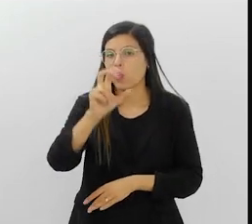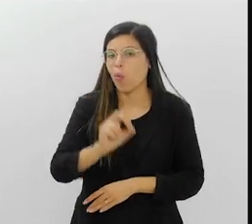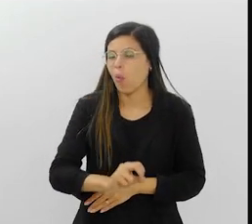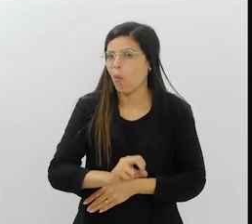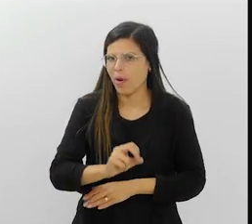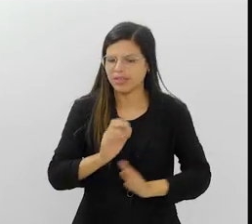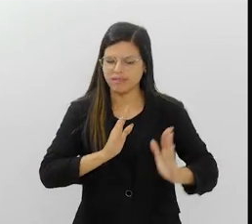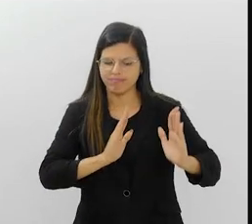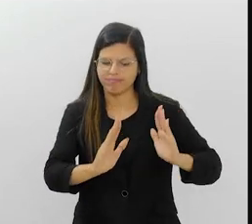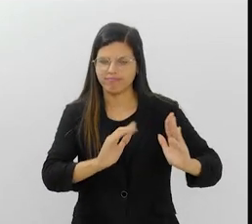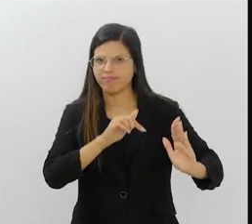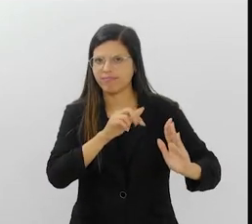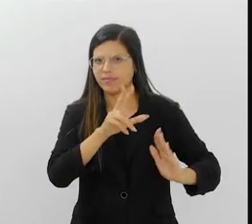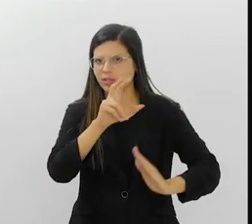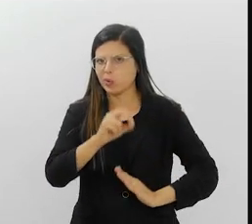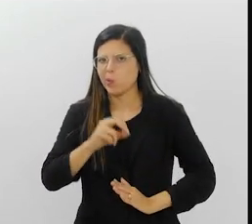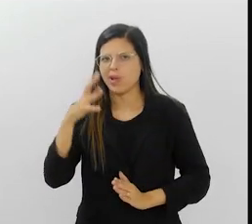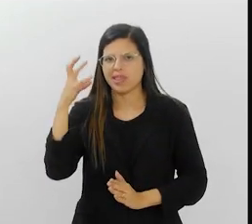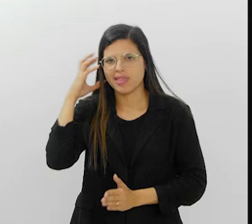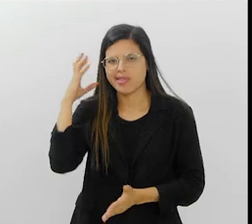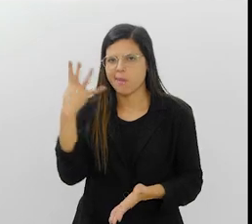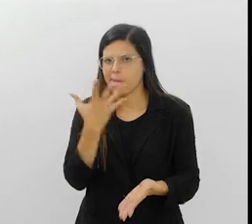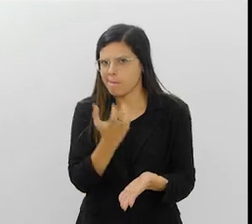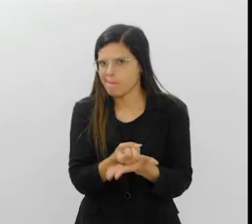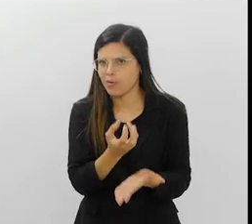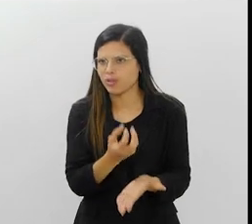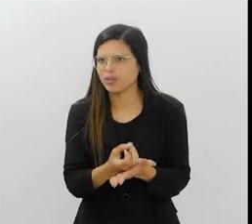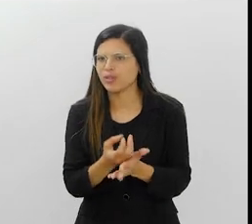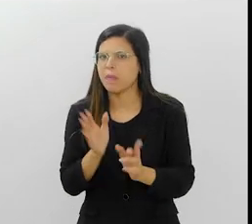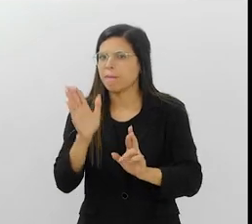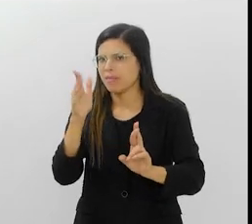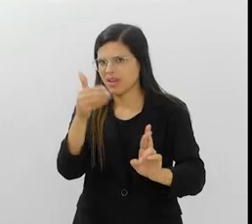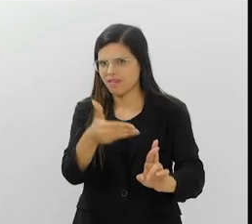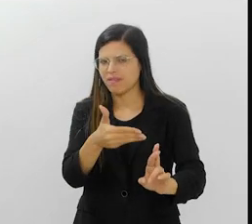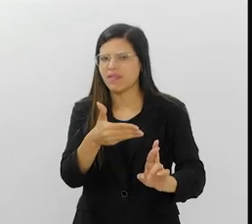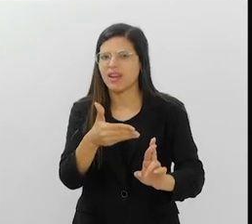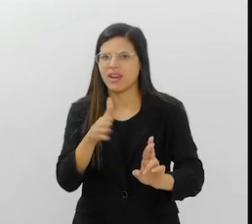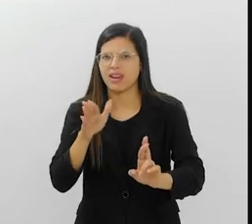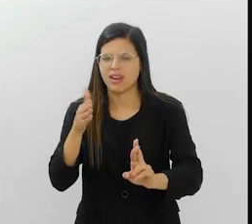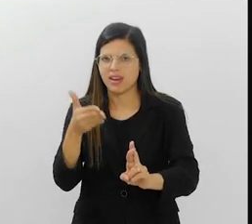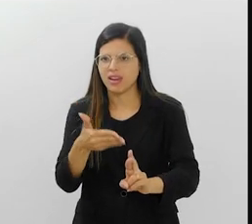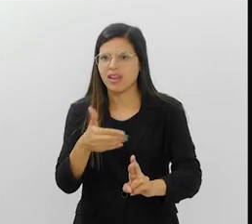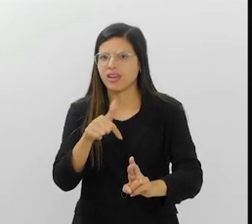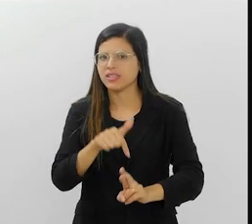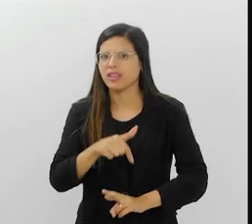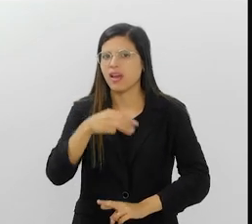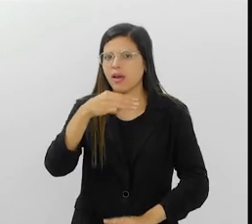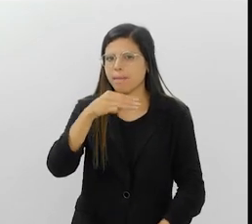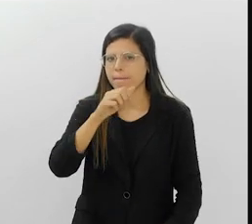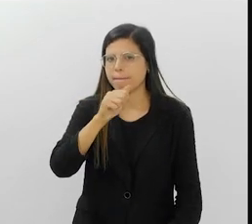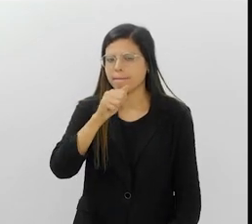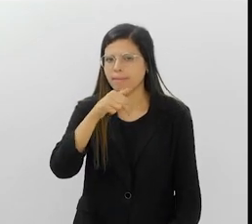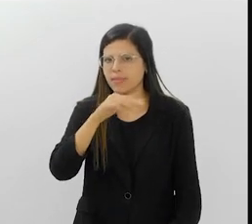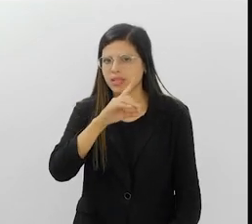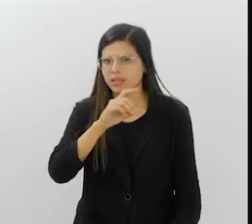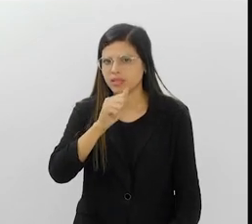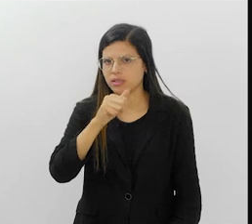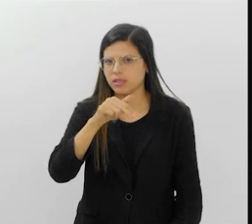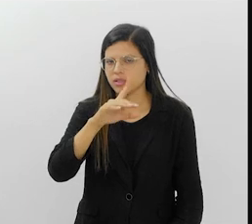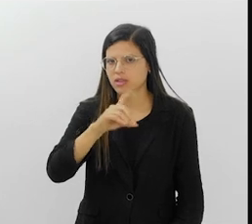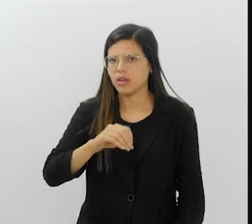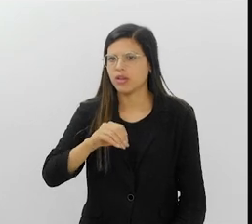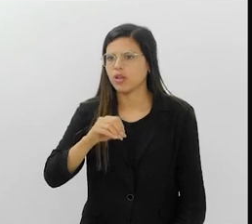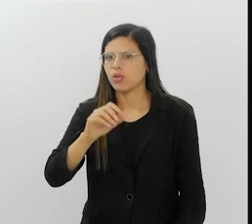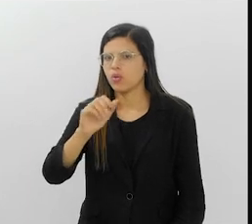com 50 episódios. Maravilha, virou uma referência também. Virou uma referência, o podcast é o Mandando a Letra. Toda terça-feira